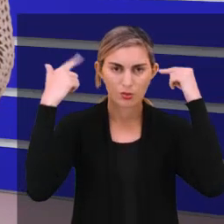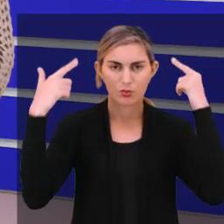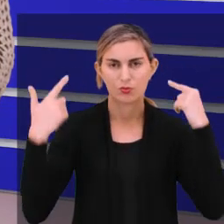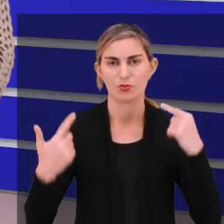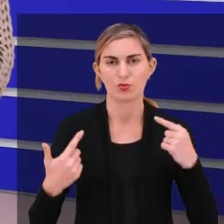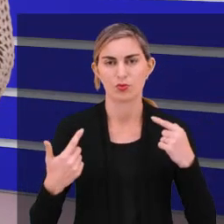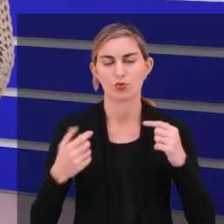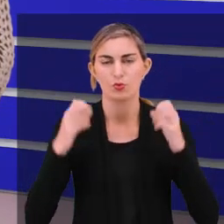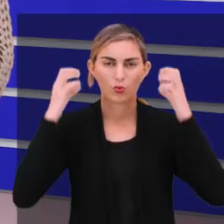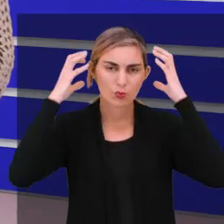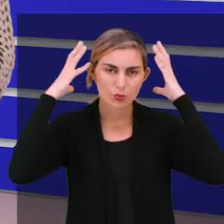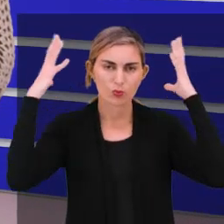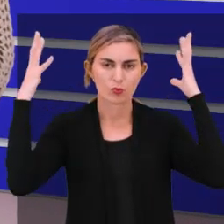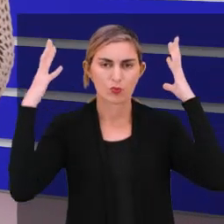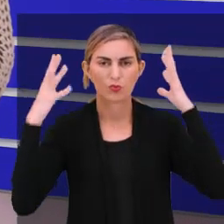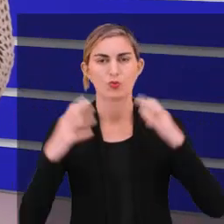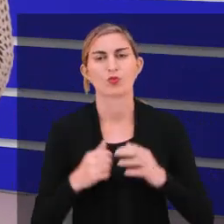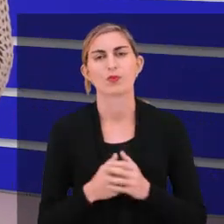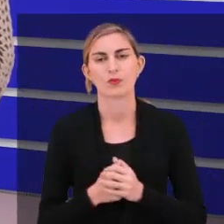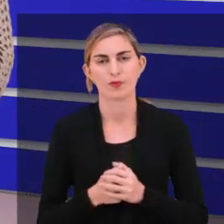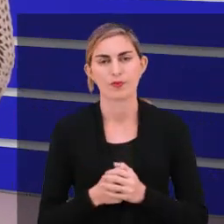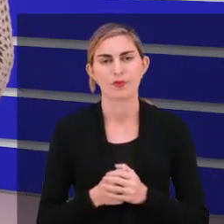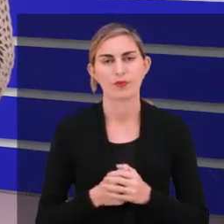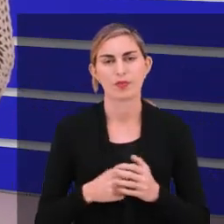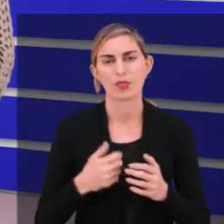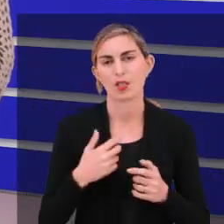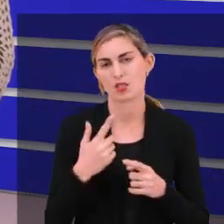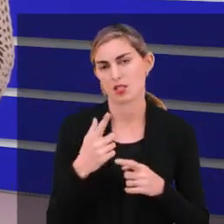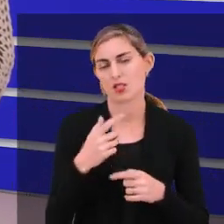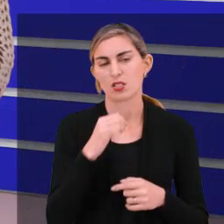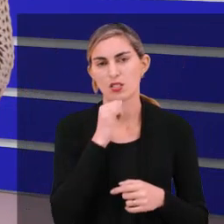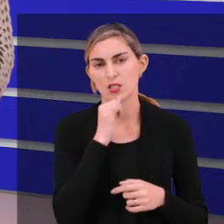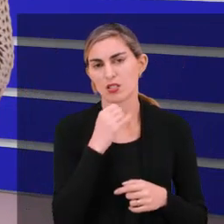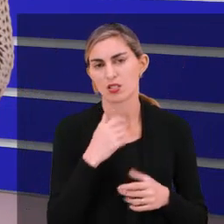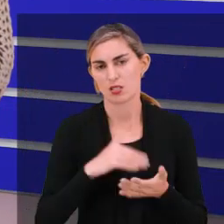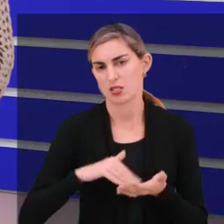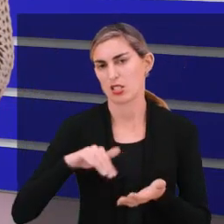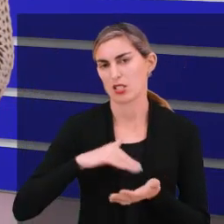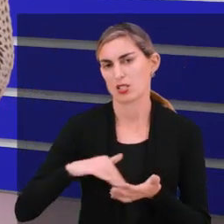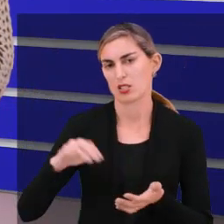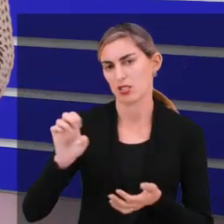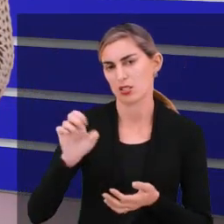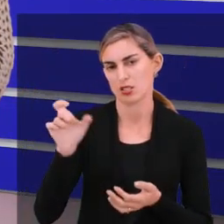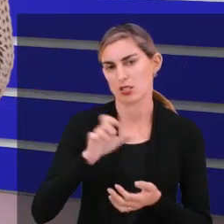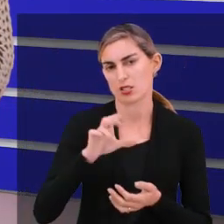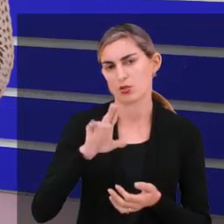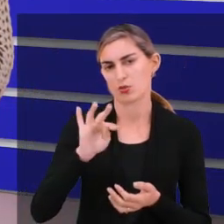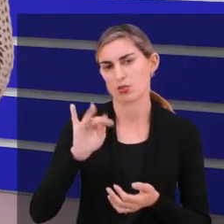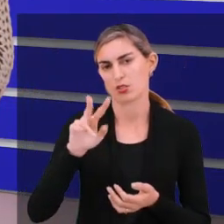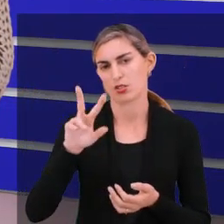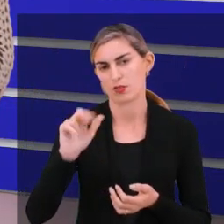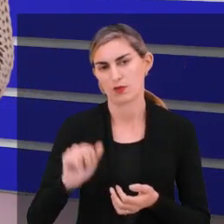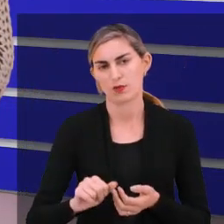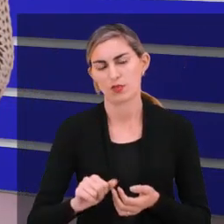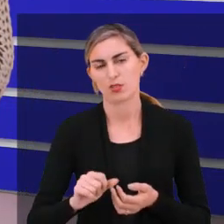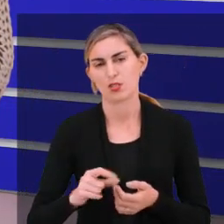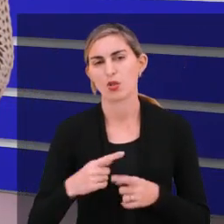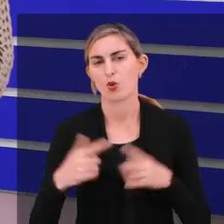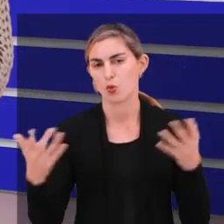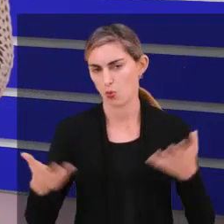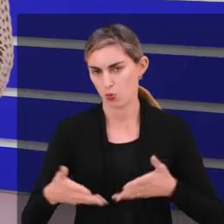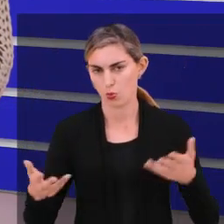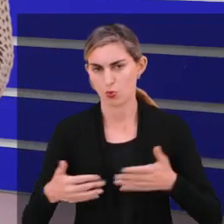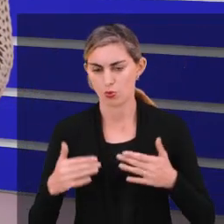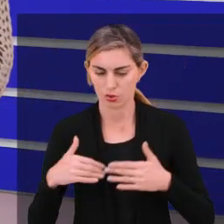cabelo solto. É verdade. Né? Se fosse uma secretária executiva.